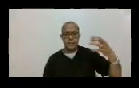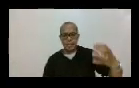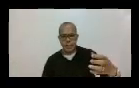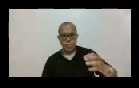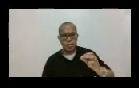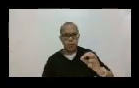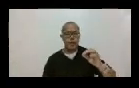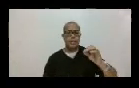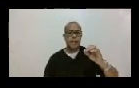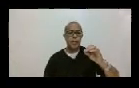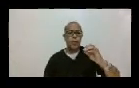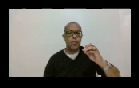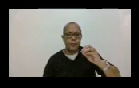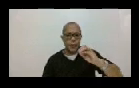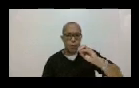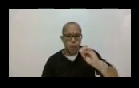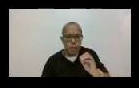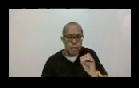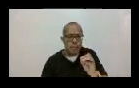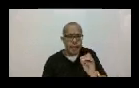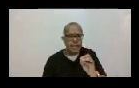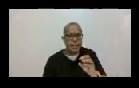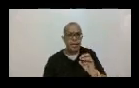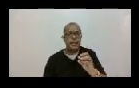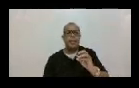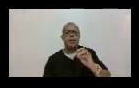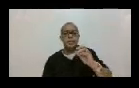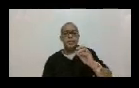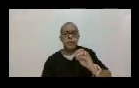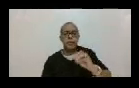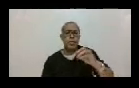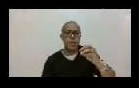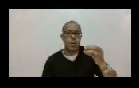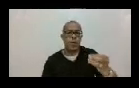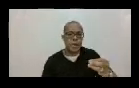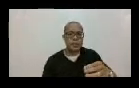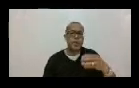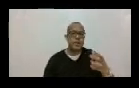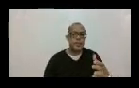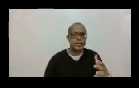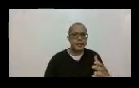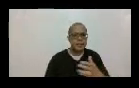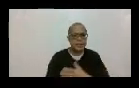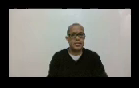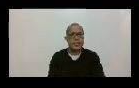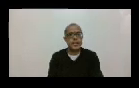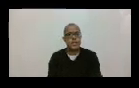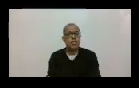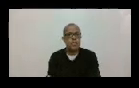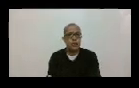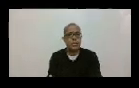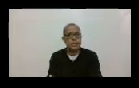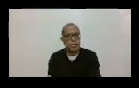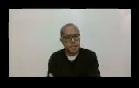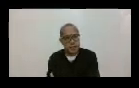comigo aqui tem um descritivo tenho uma figura geométrica e consequentemente uma coloração mostrando